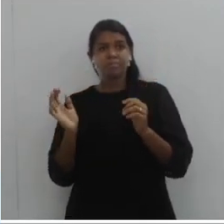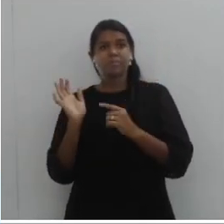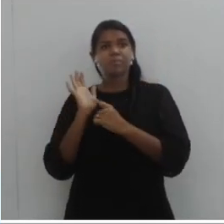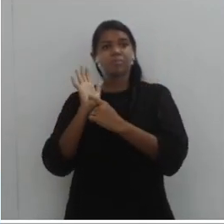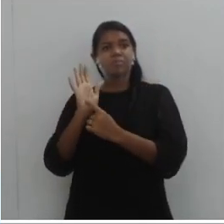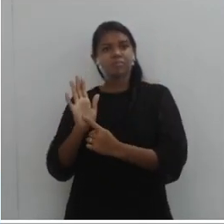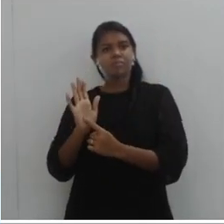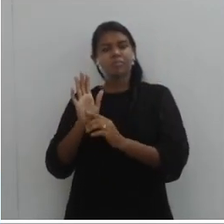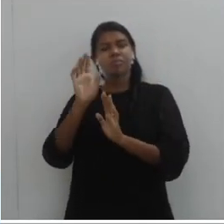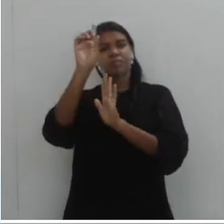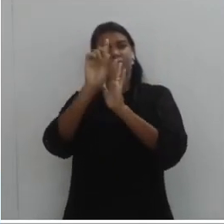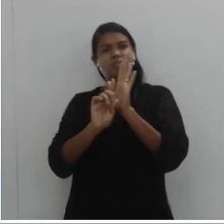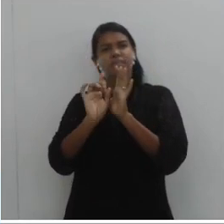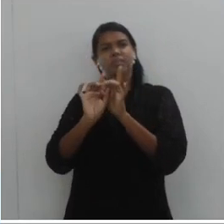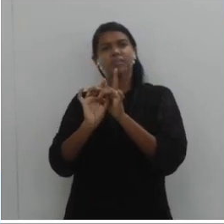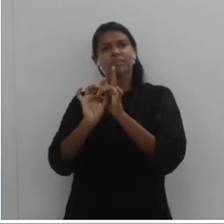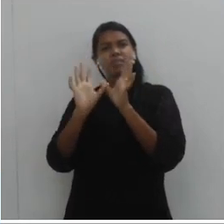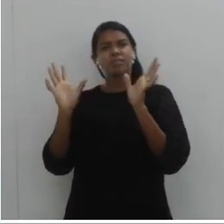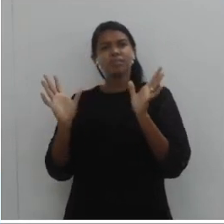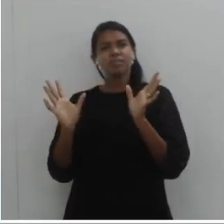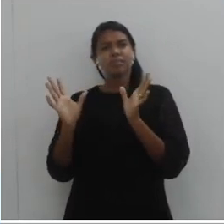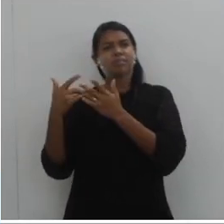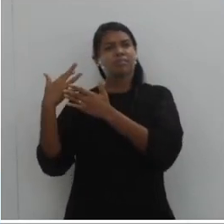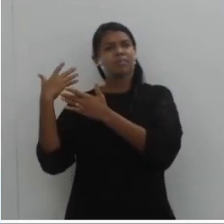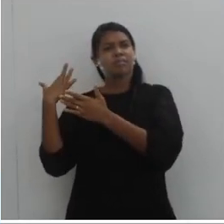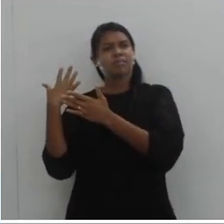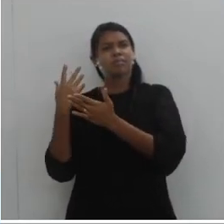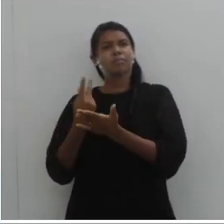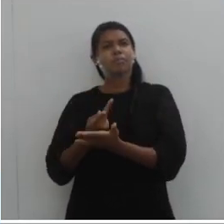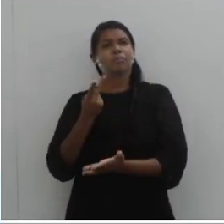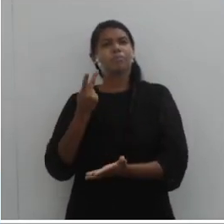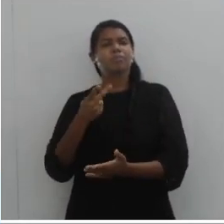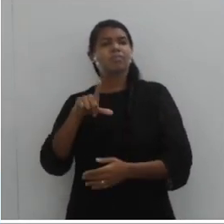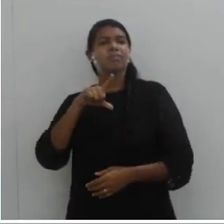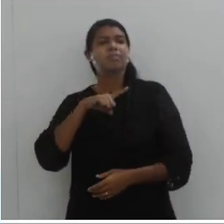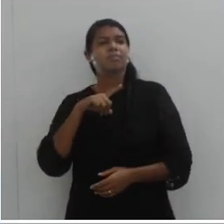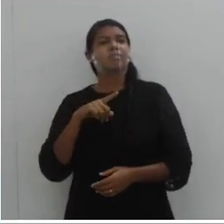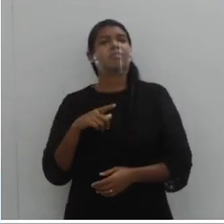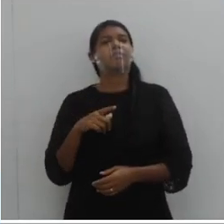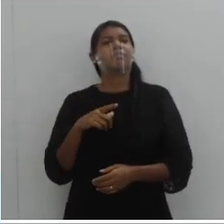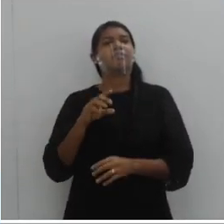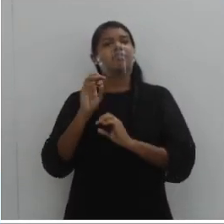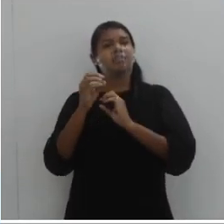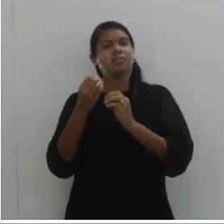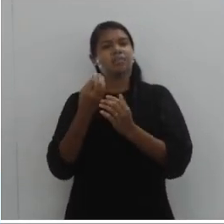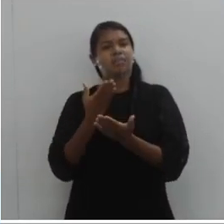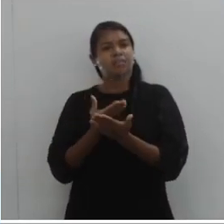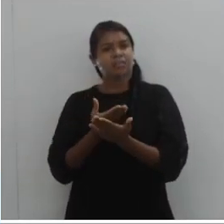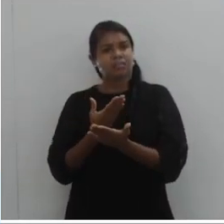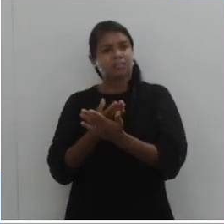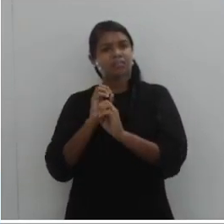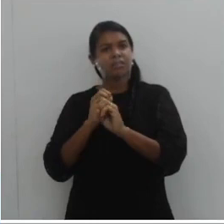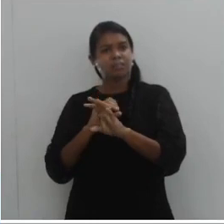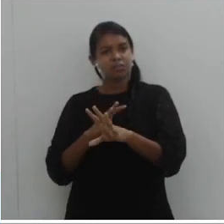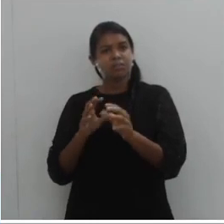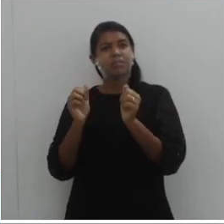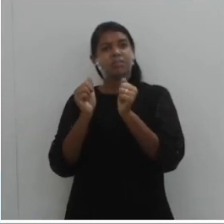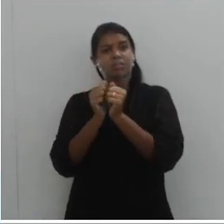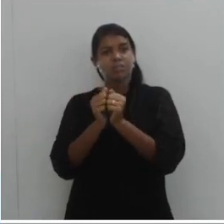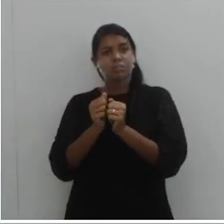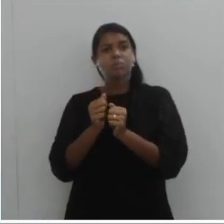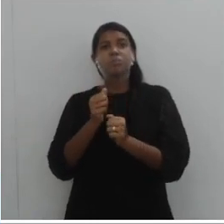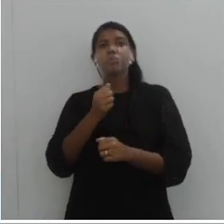de liberdade para a época. Tinha direito à educação junto com os homens, olha aí a